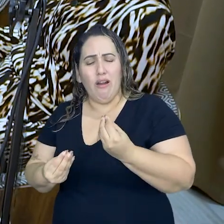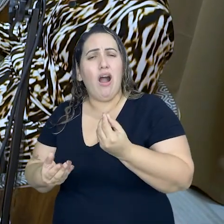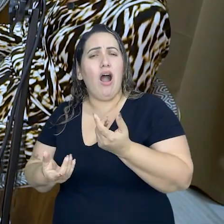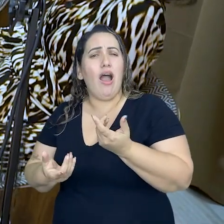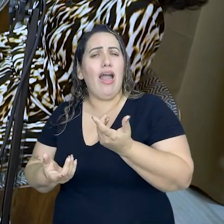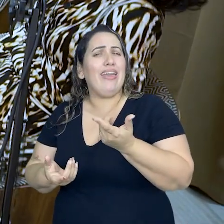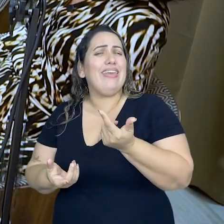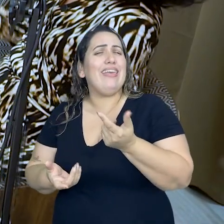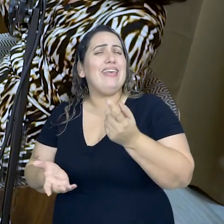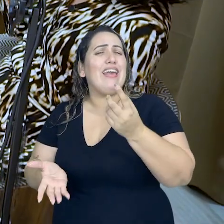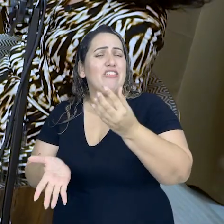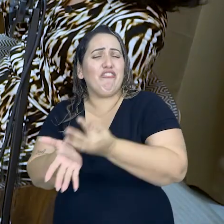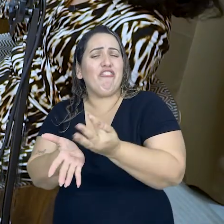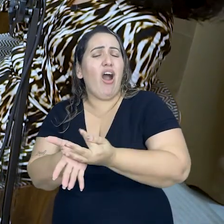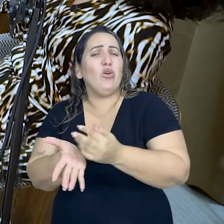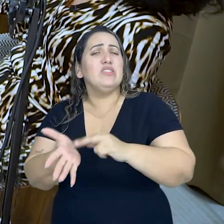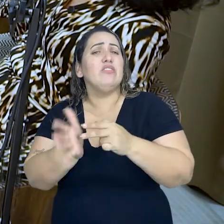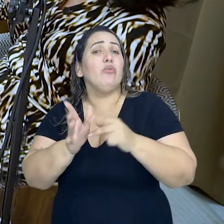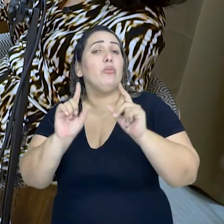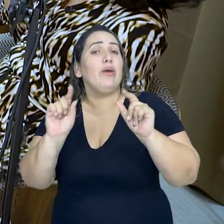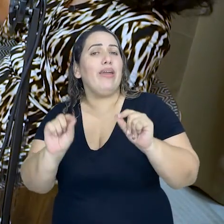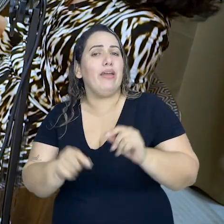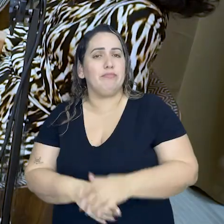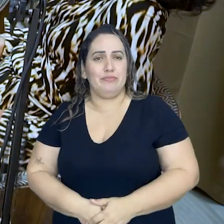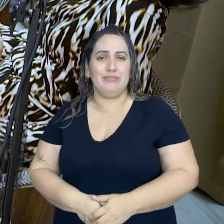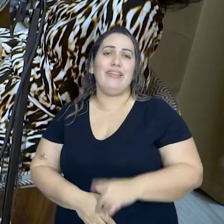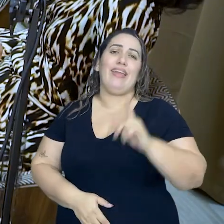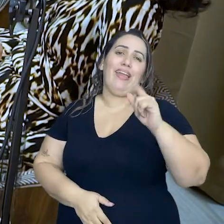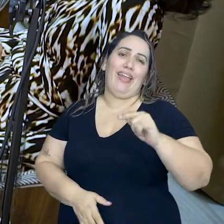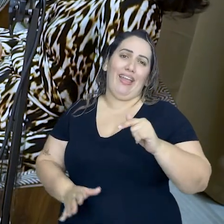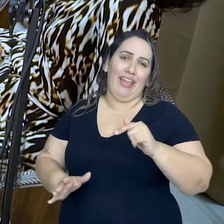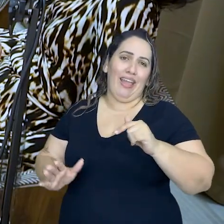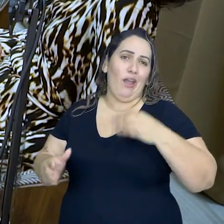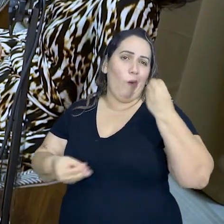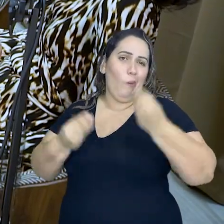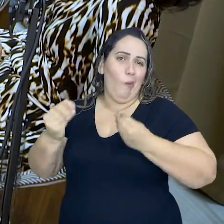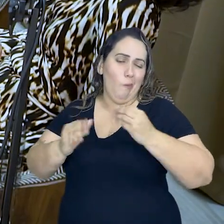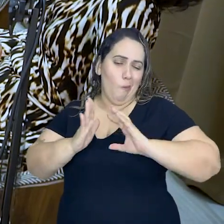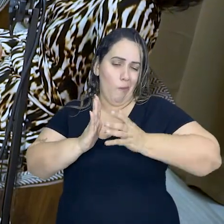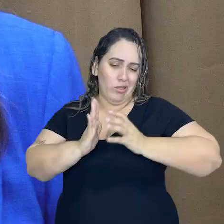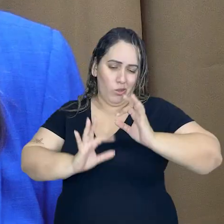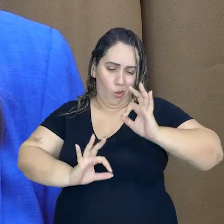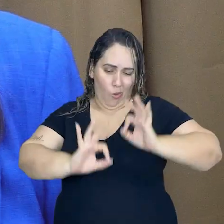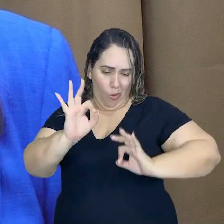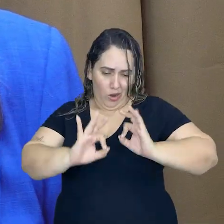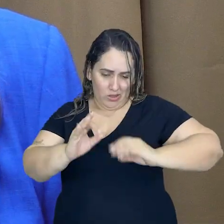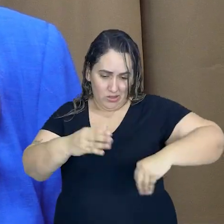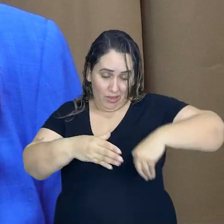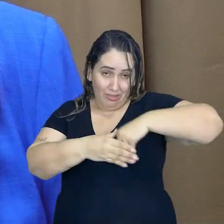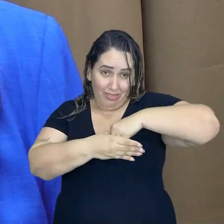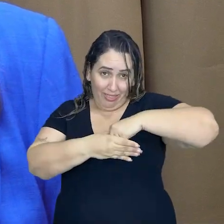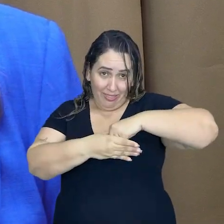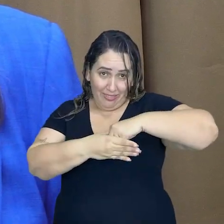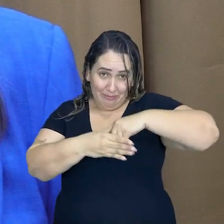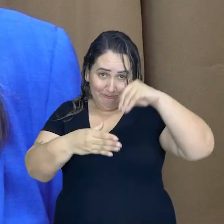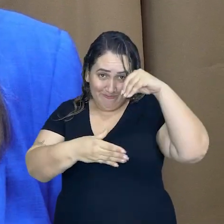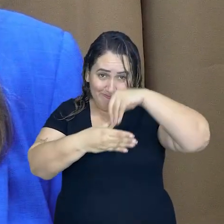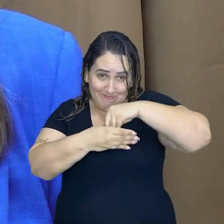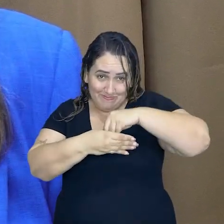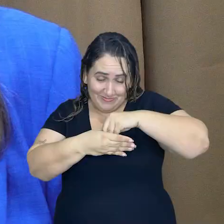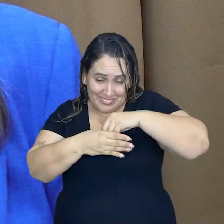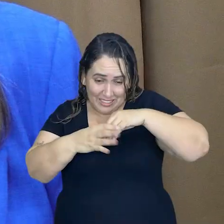E aí, como fazer eles inventam de tudo, né? Eles dizem que,